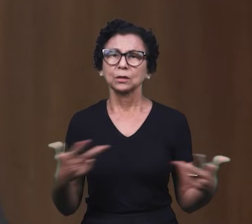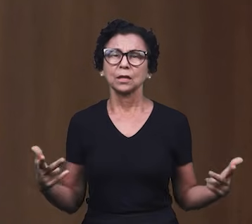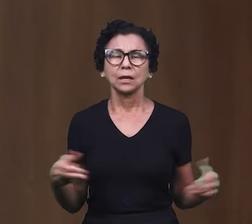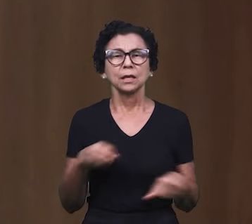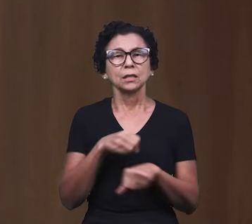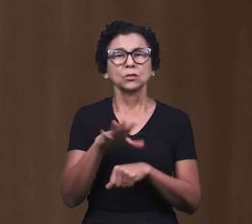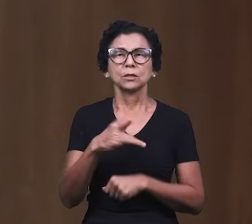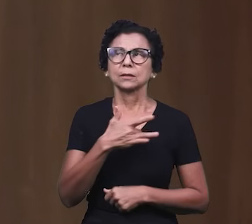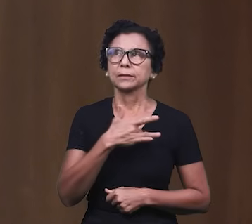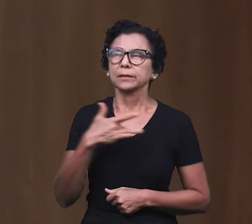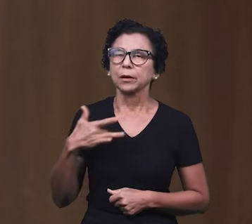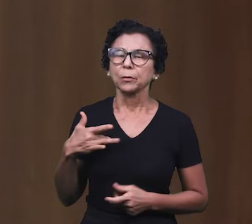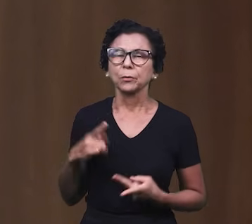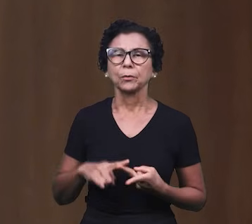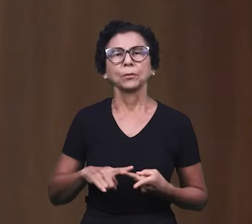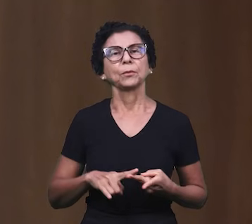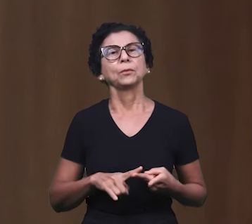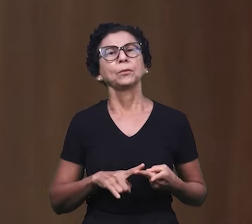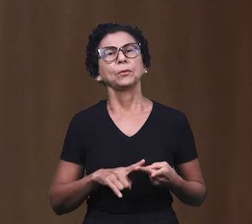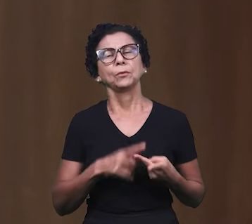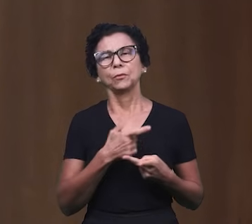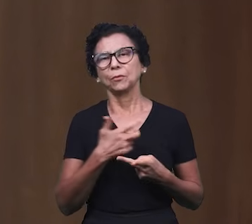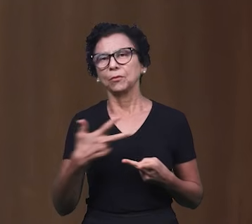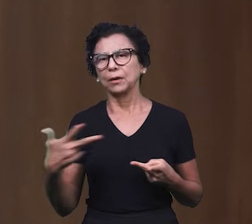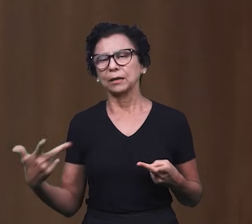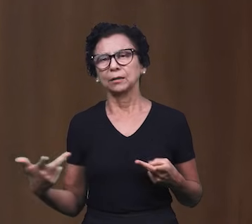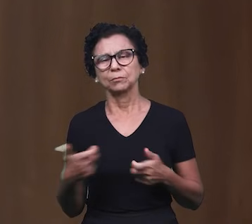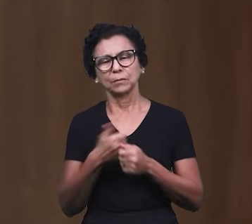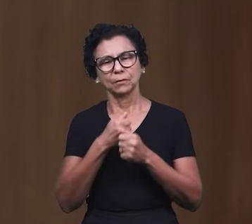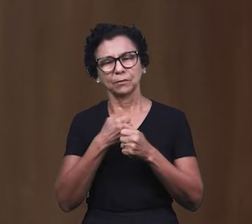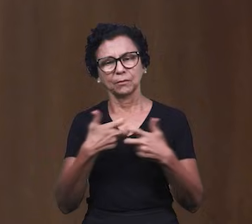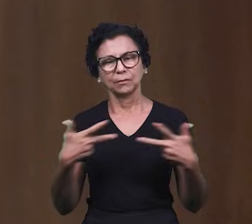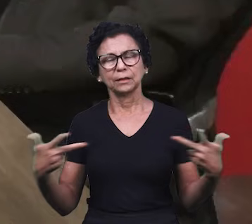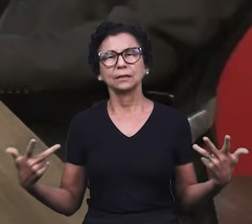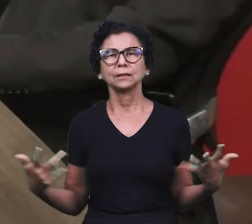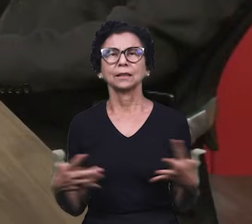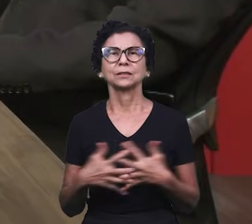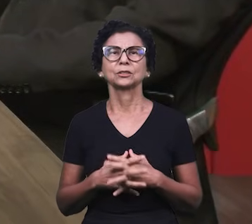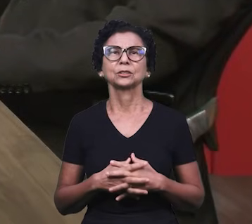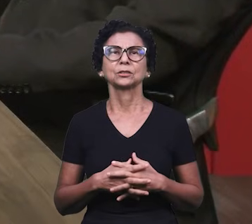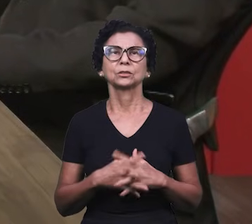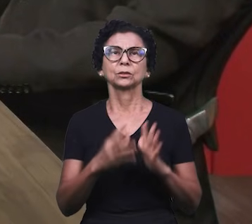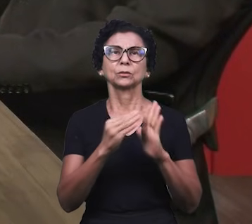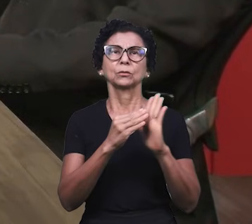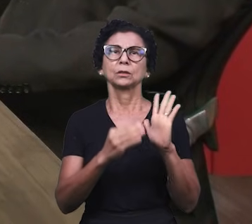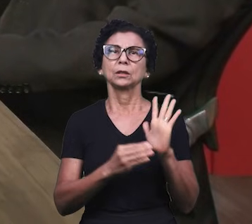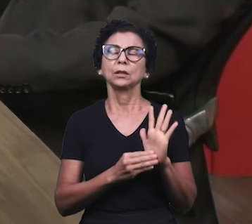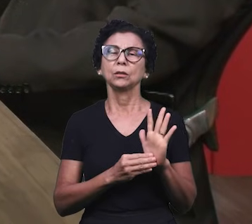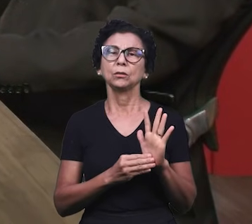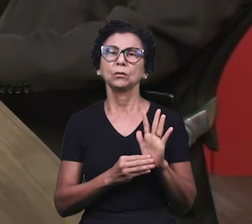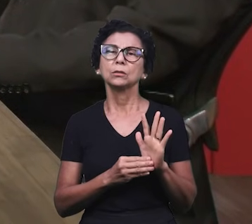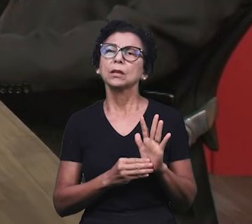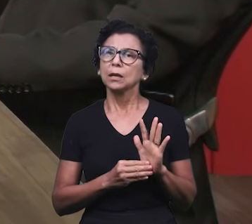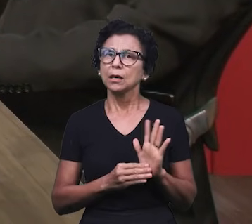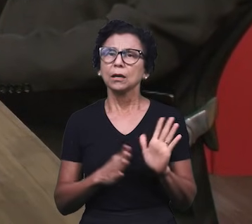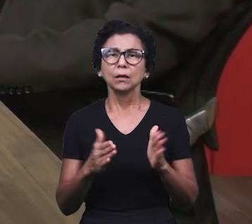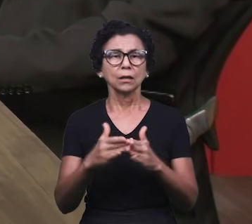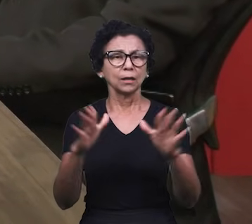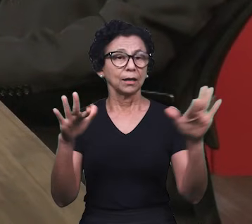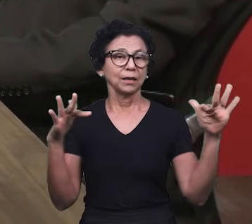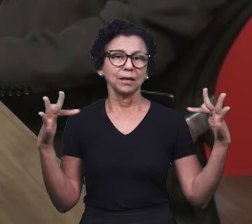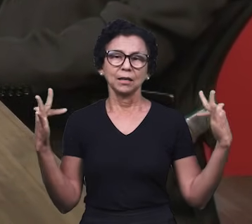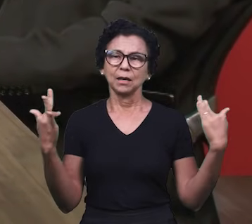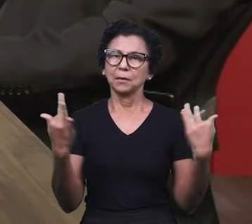para a saúde, dicas de diversos tipos de coisas, né? Enfim. Todos os conteúdos nossos é para toda a família, você não